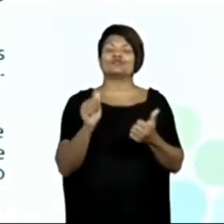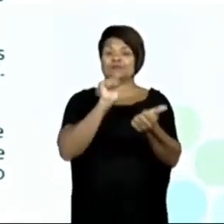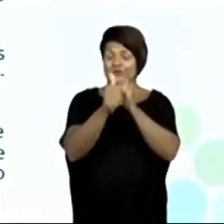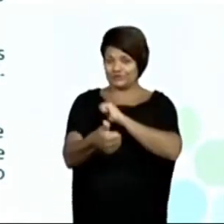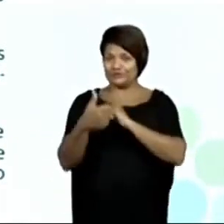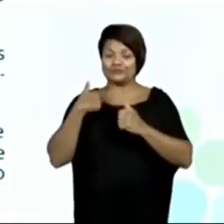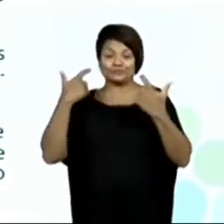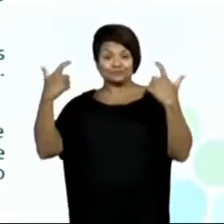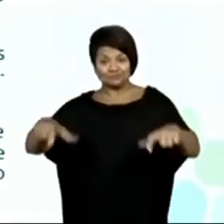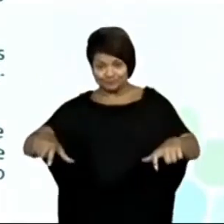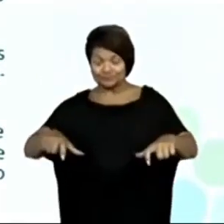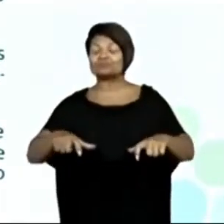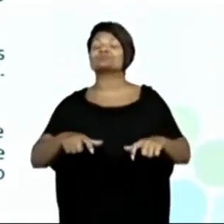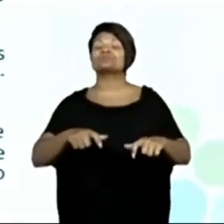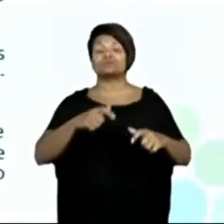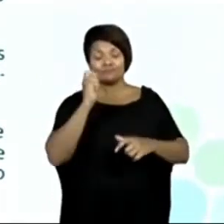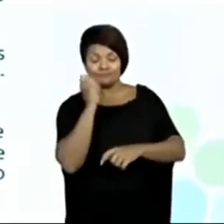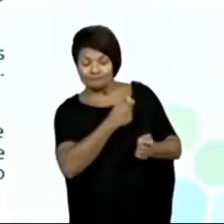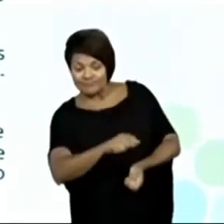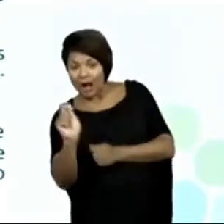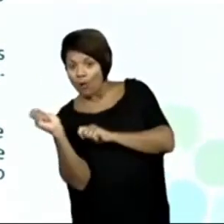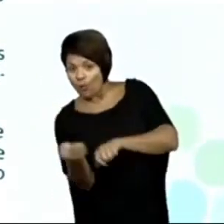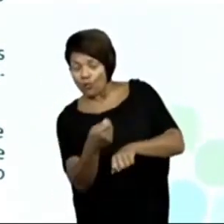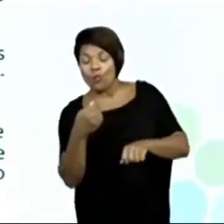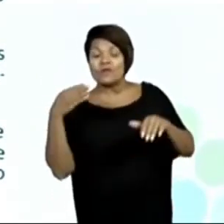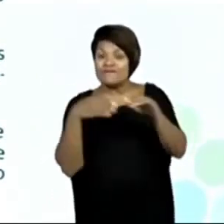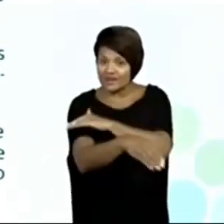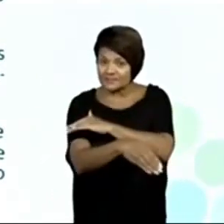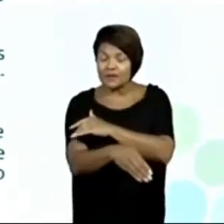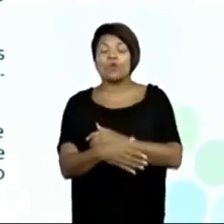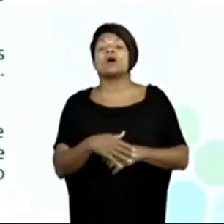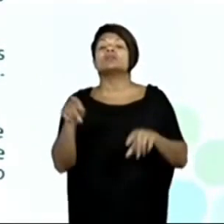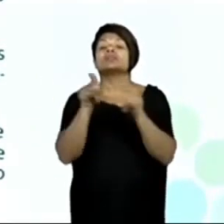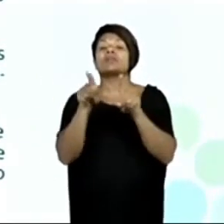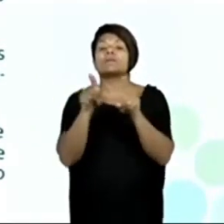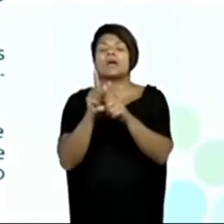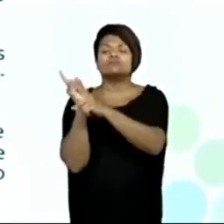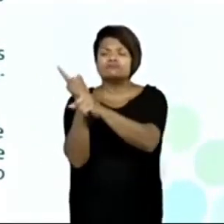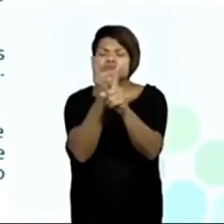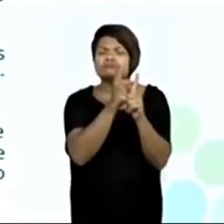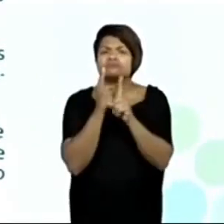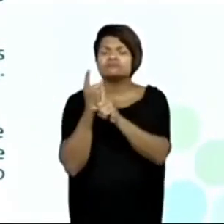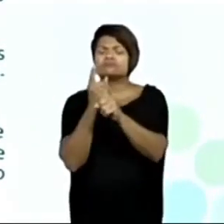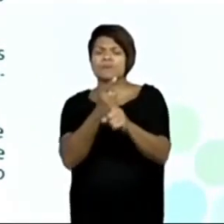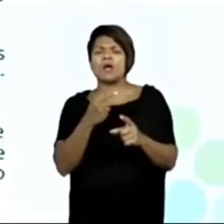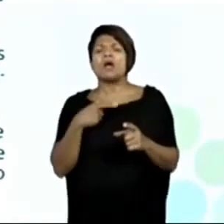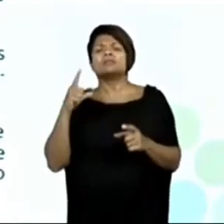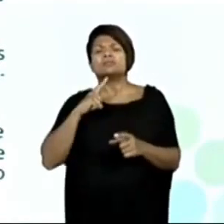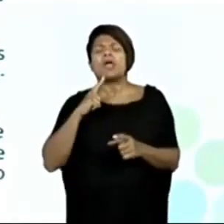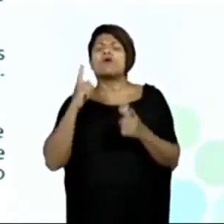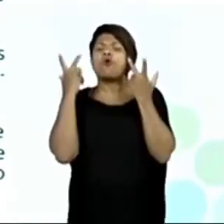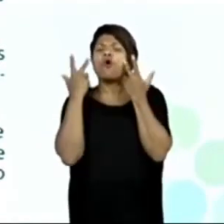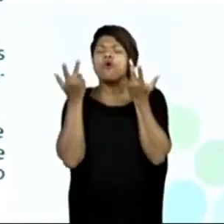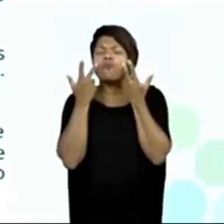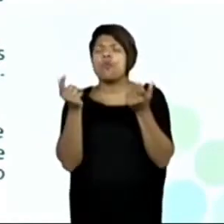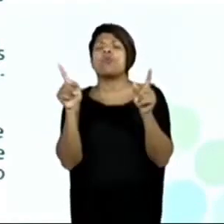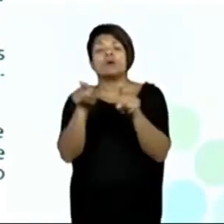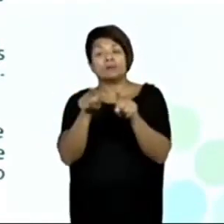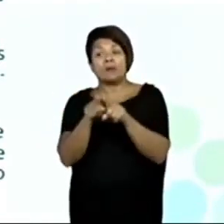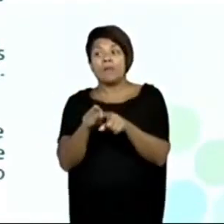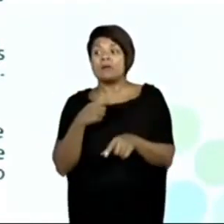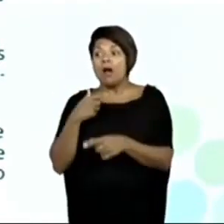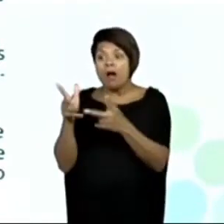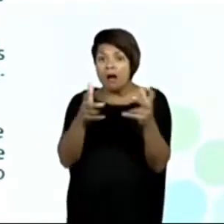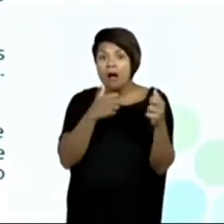e taco e invasão, identificando seus elementos comuns e reconhecendo a importância